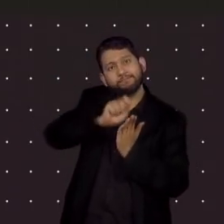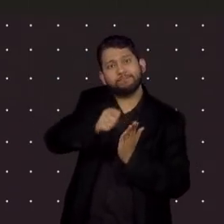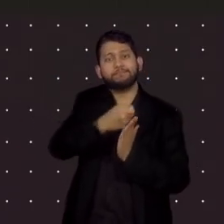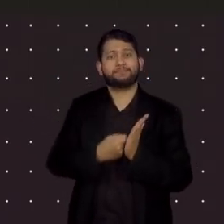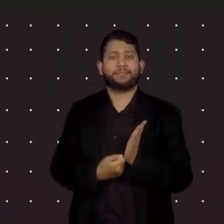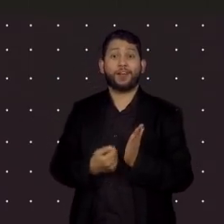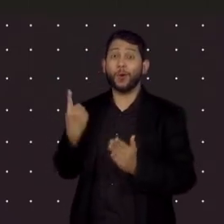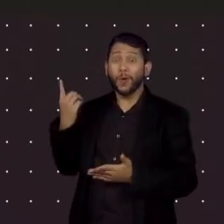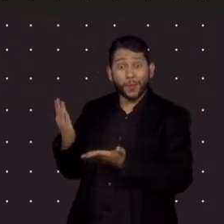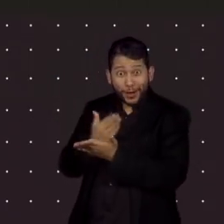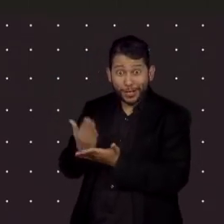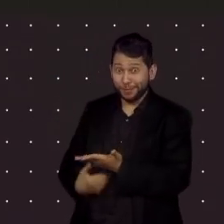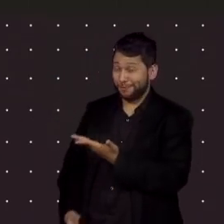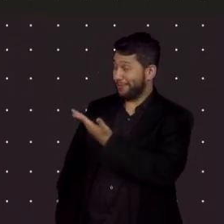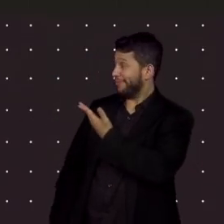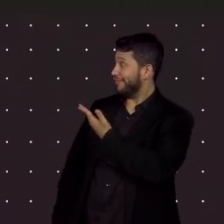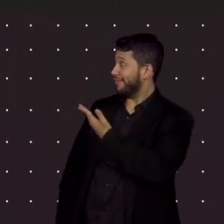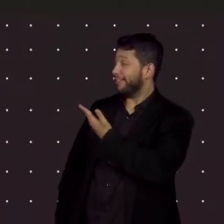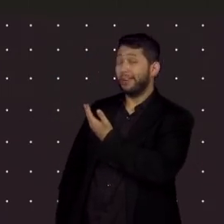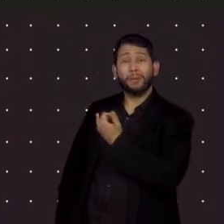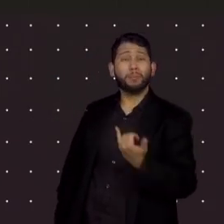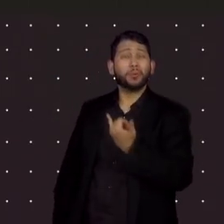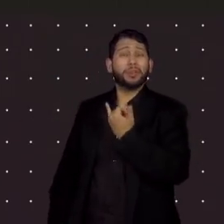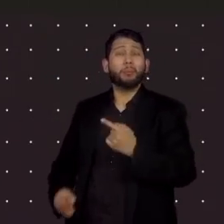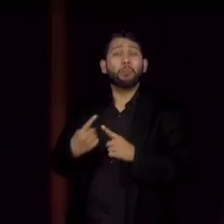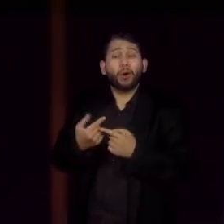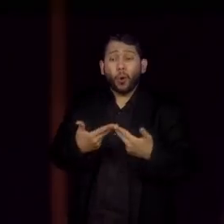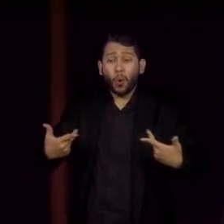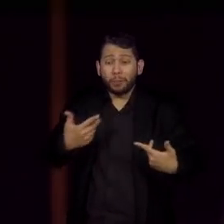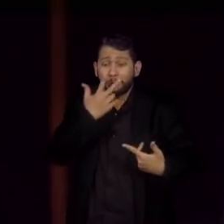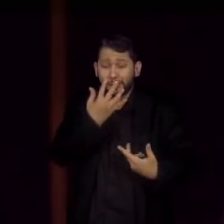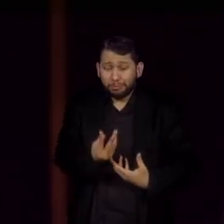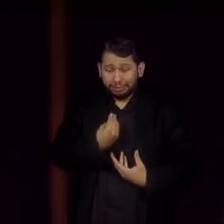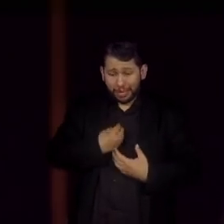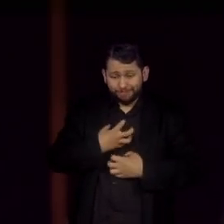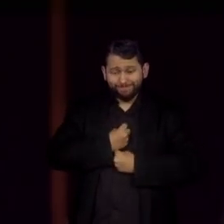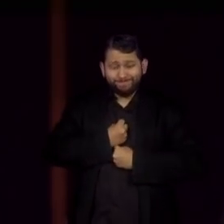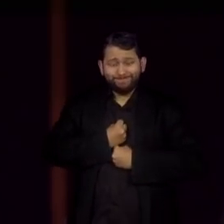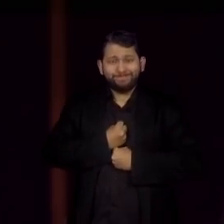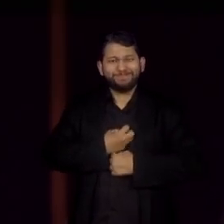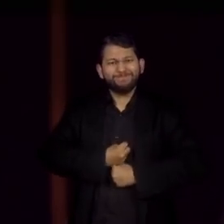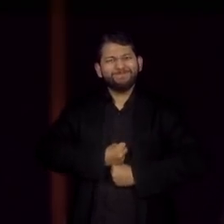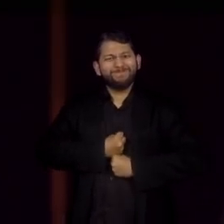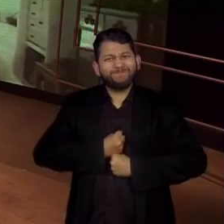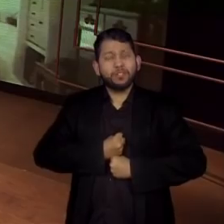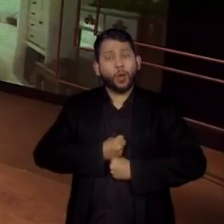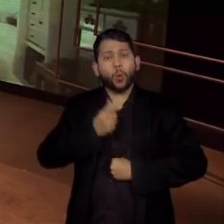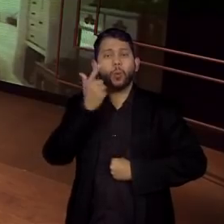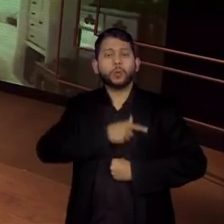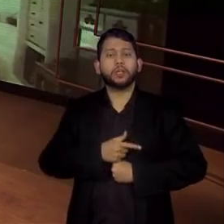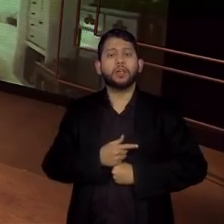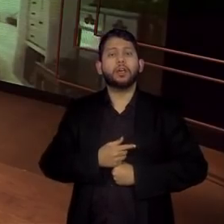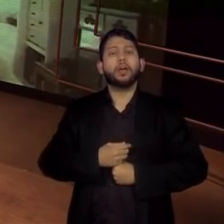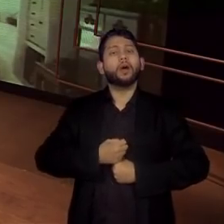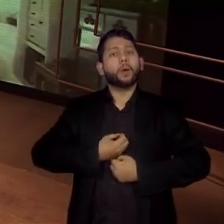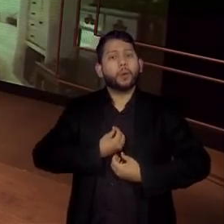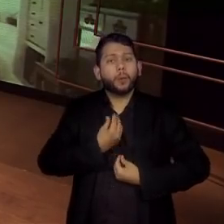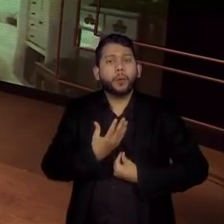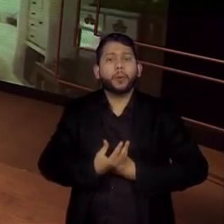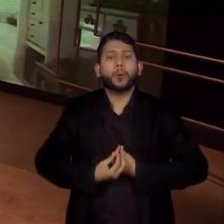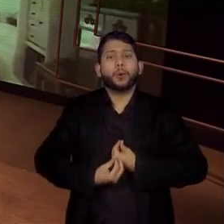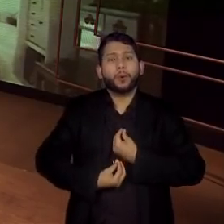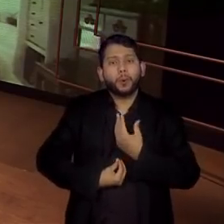esse livro, porque eu me libertei de muitas coisas que estavam assim guardadas dentro de mim, porque eu era muito